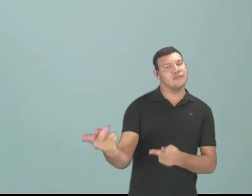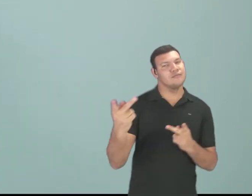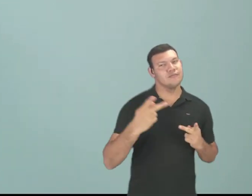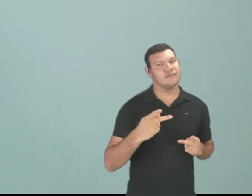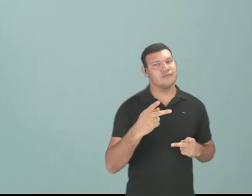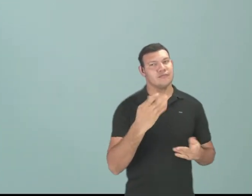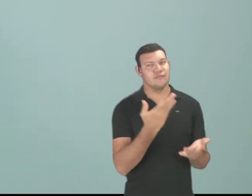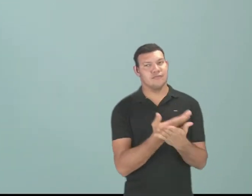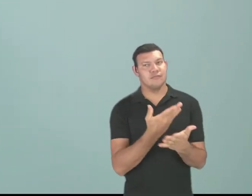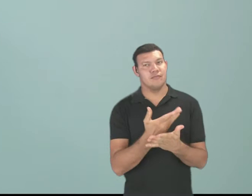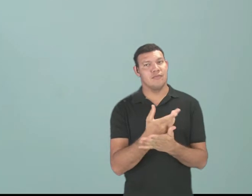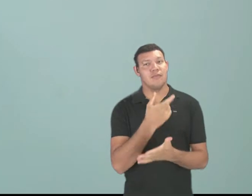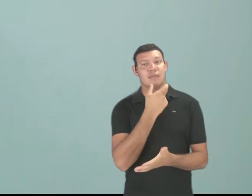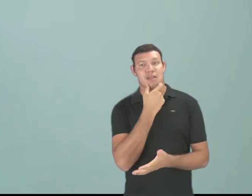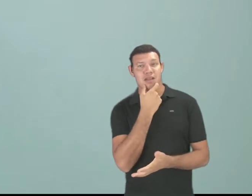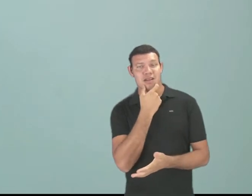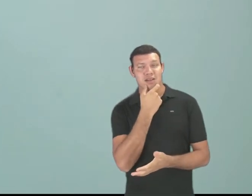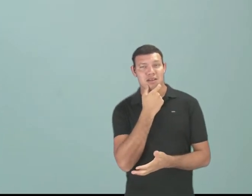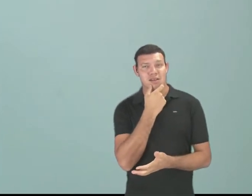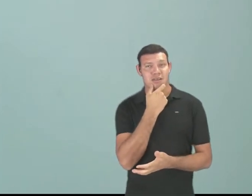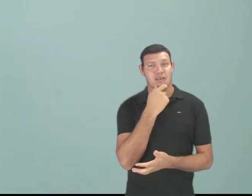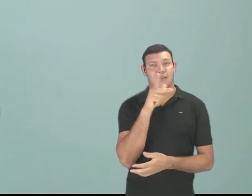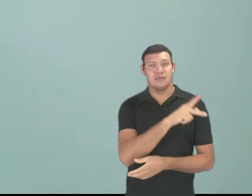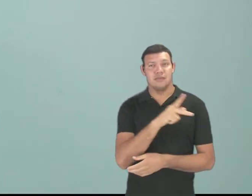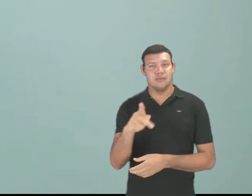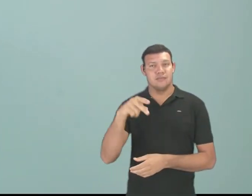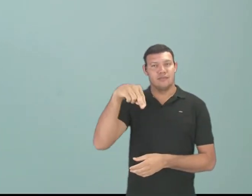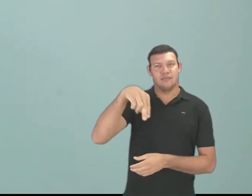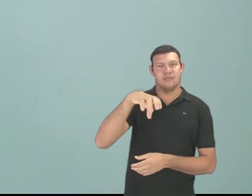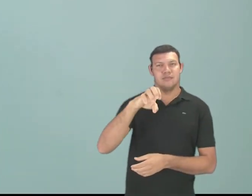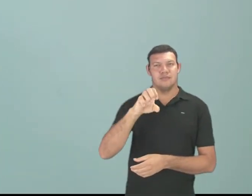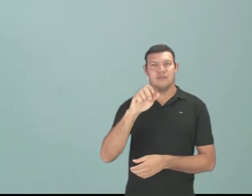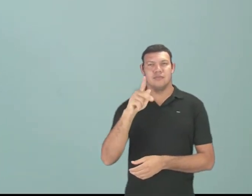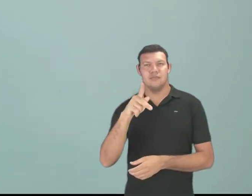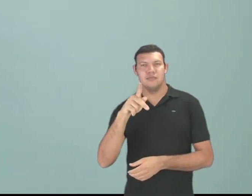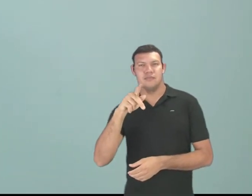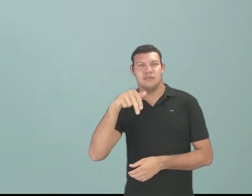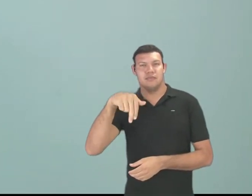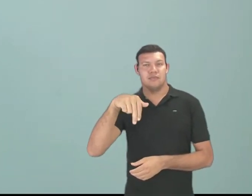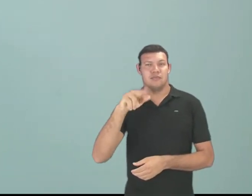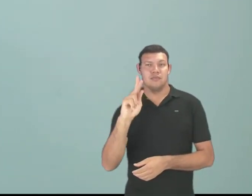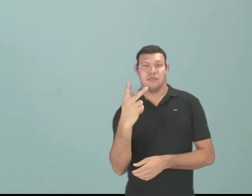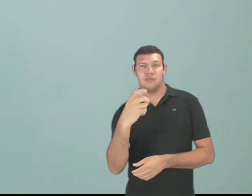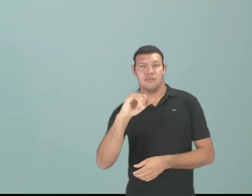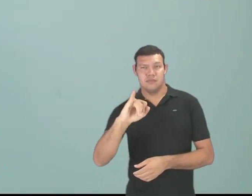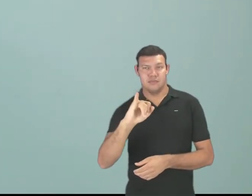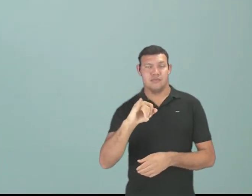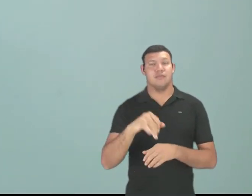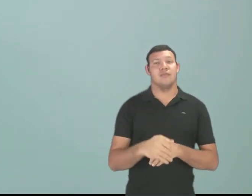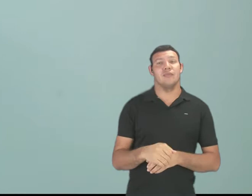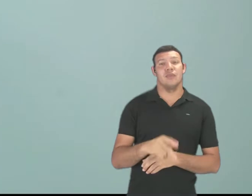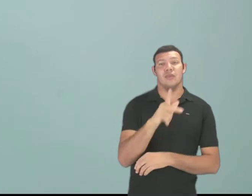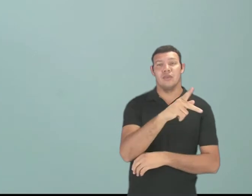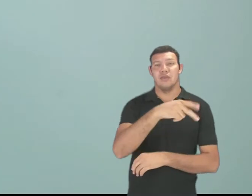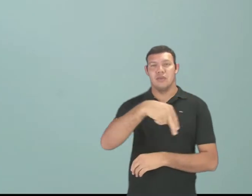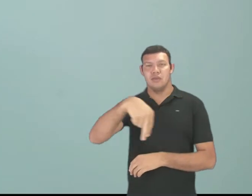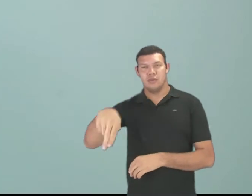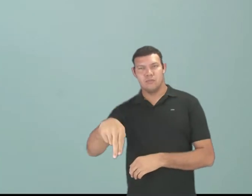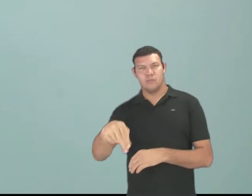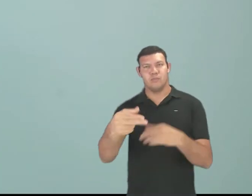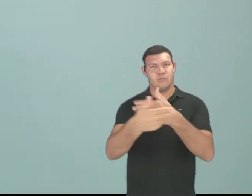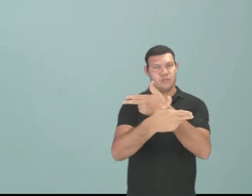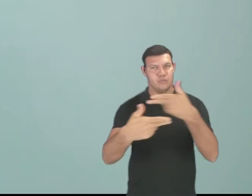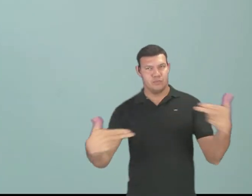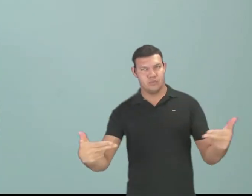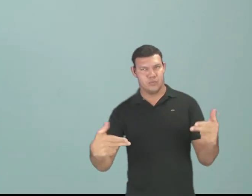inglês. Hoje nós vamos falar um pouquinho sobre object pronouns, ou pronomes objetos,